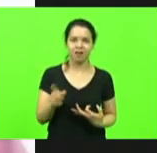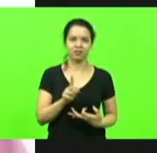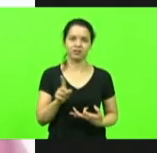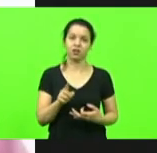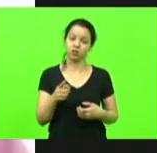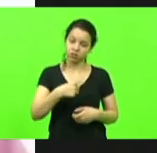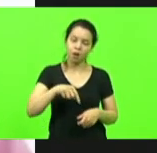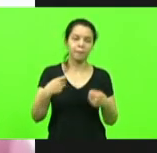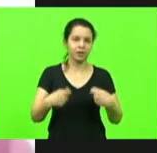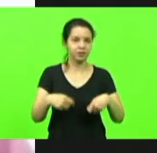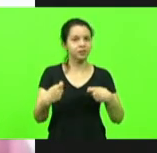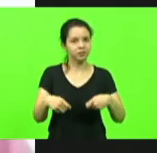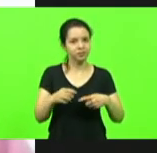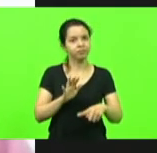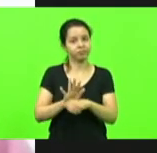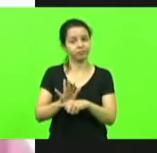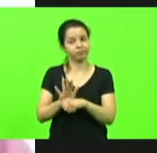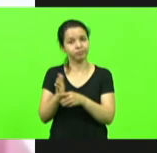contato.